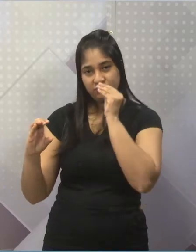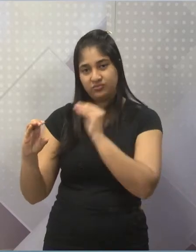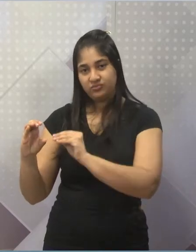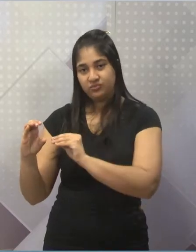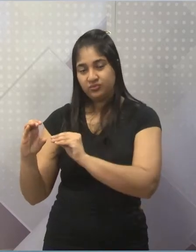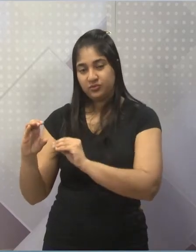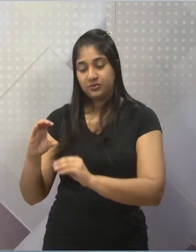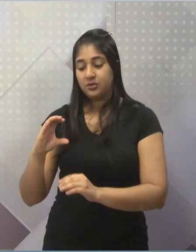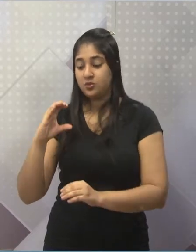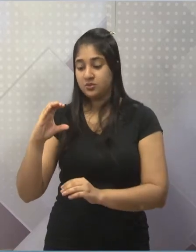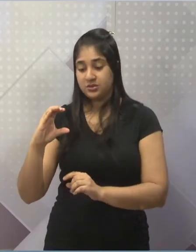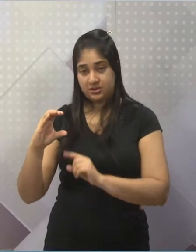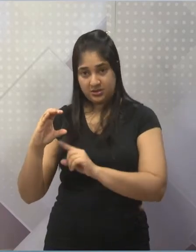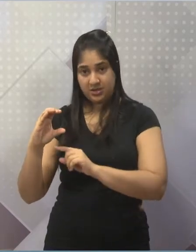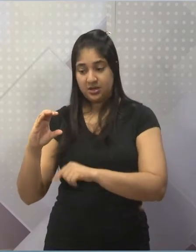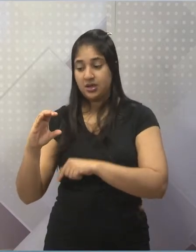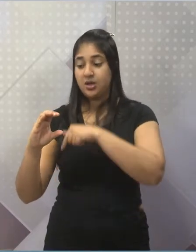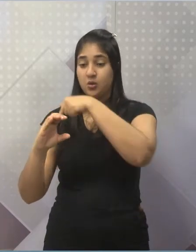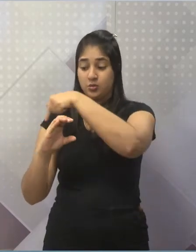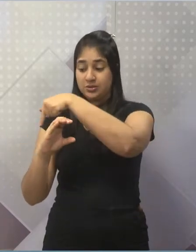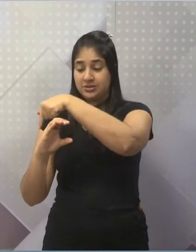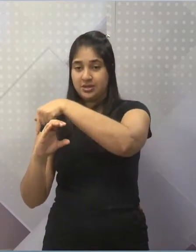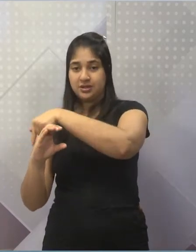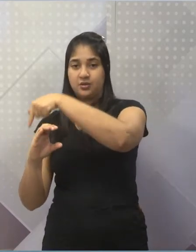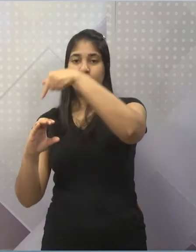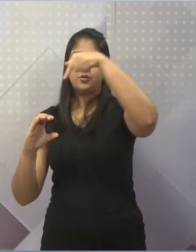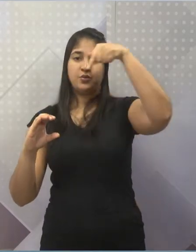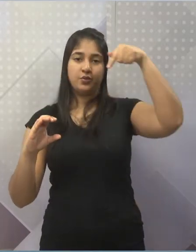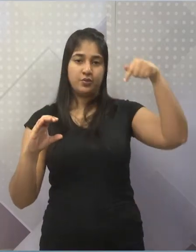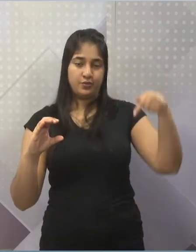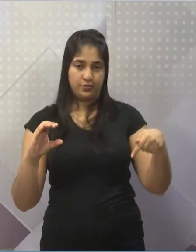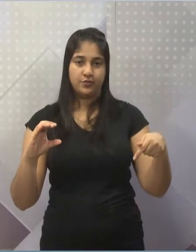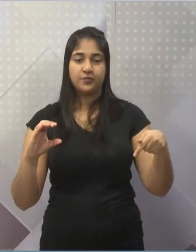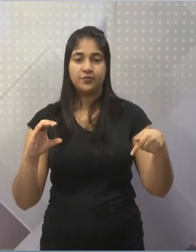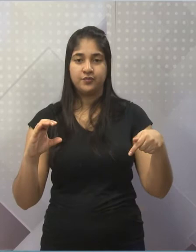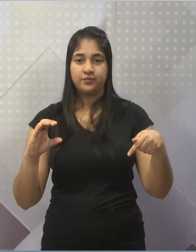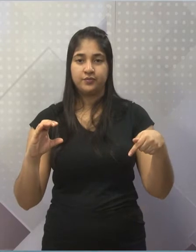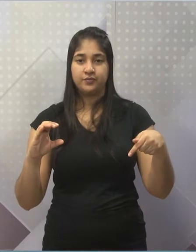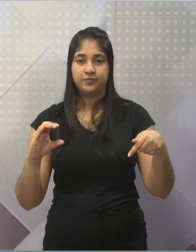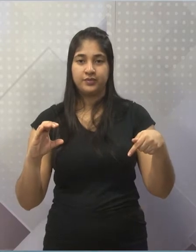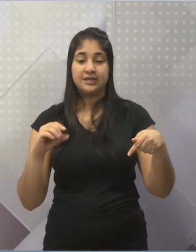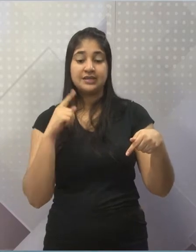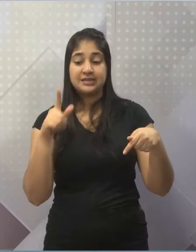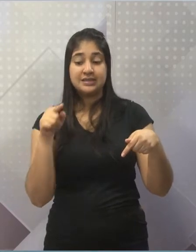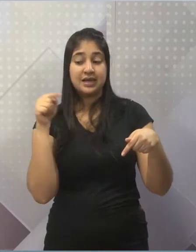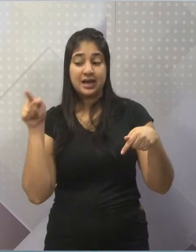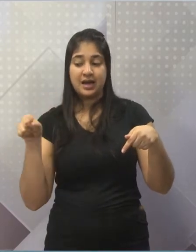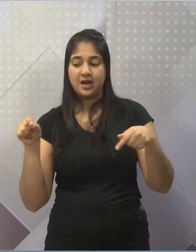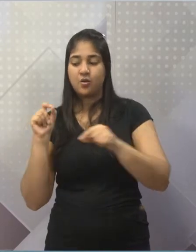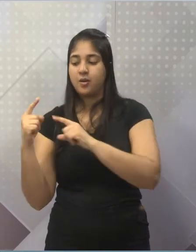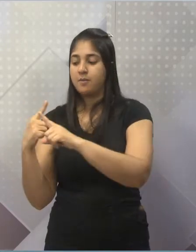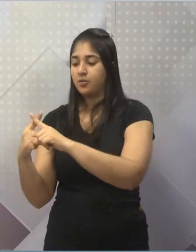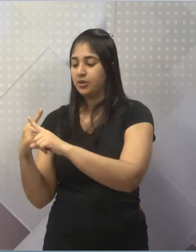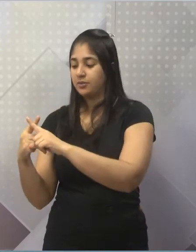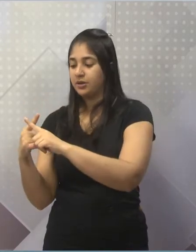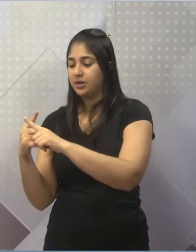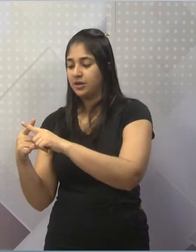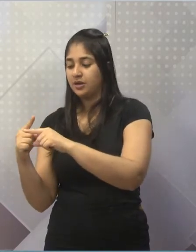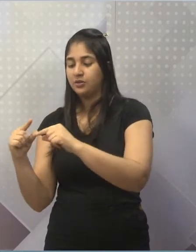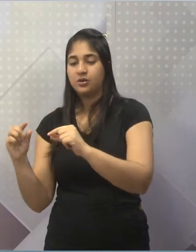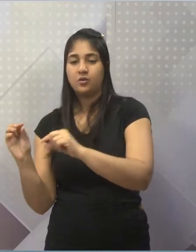esse 7 daqui, ele vai passar para o segundo membro, se ele está multiplicando, ele passa